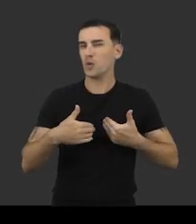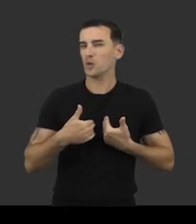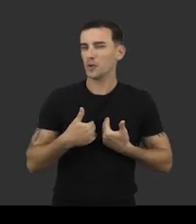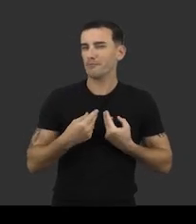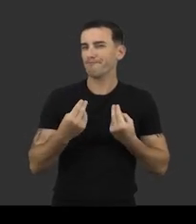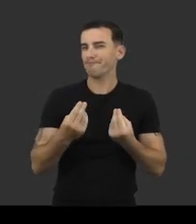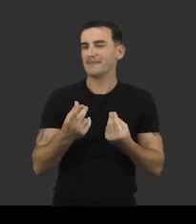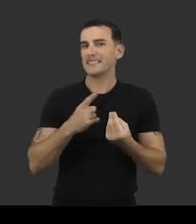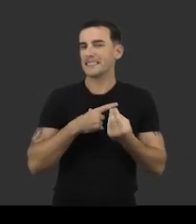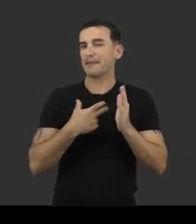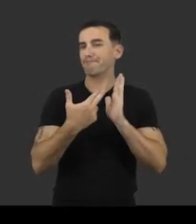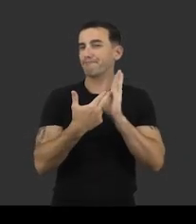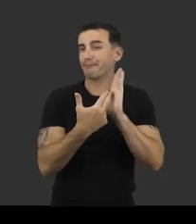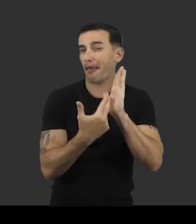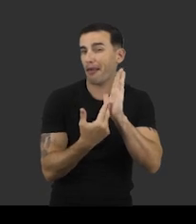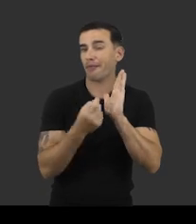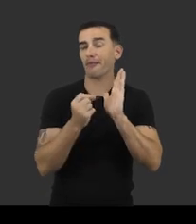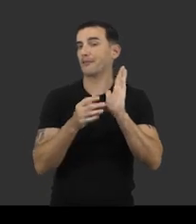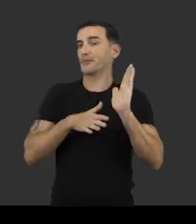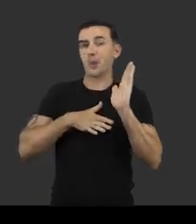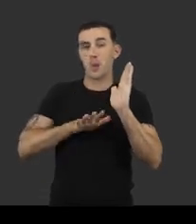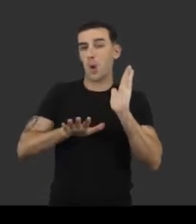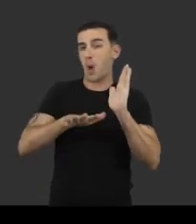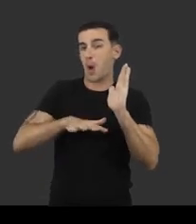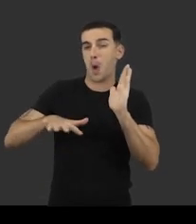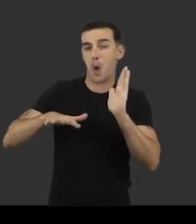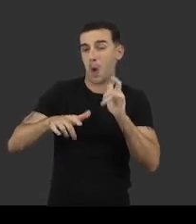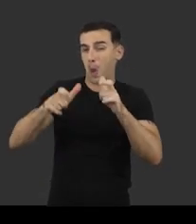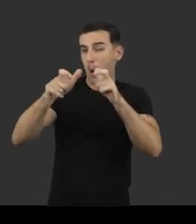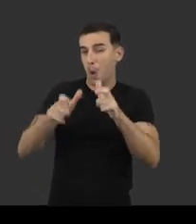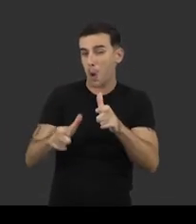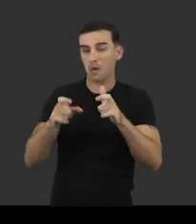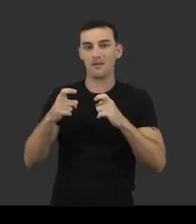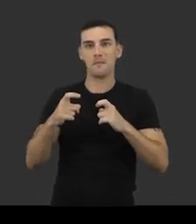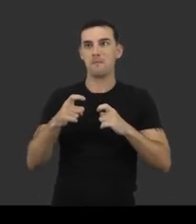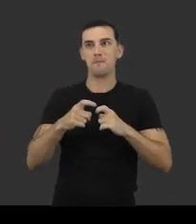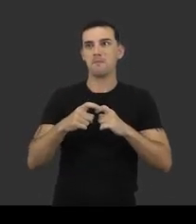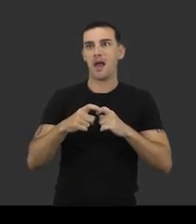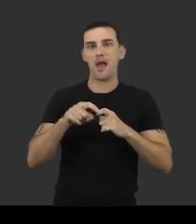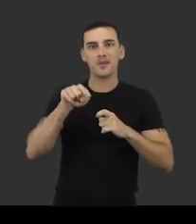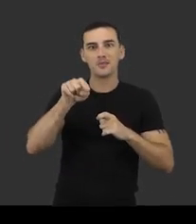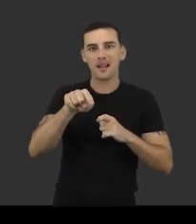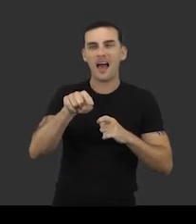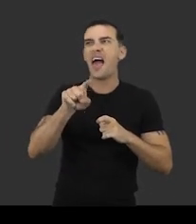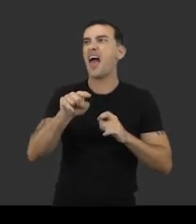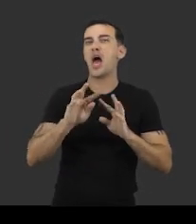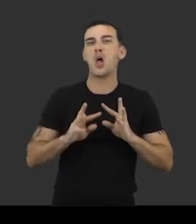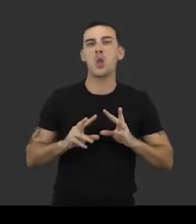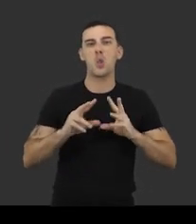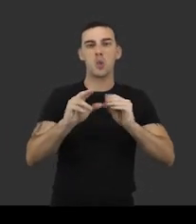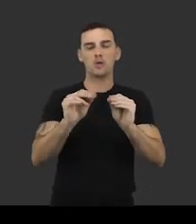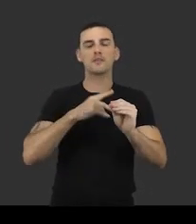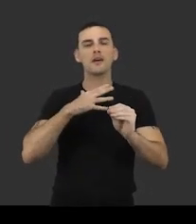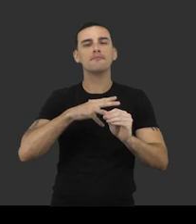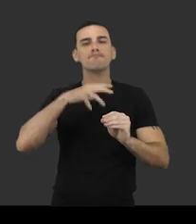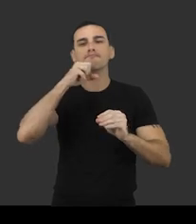muita restrição ao ambiente odontológico, e quando eu falo ambiente, não é o consultório, são todos os ruídos,